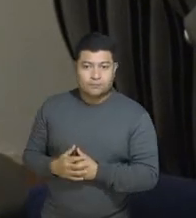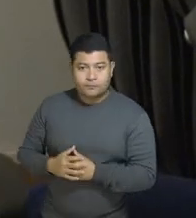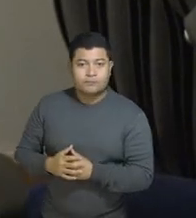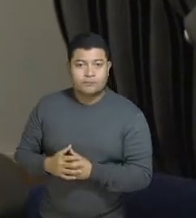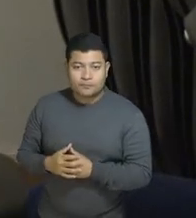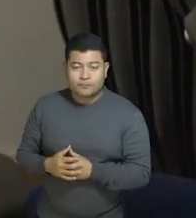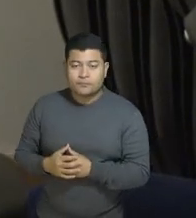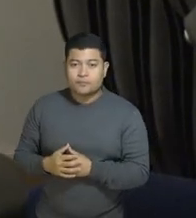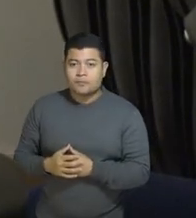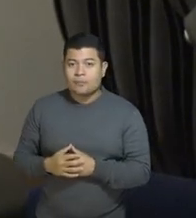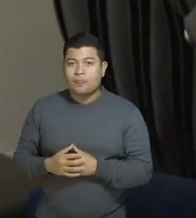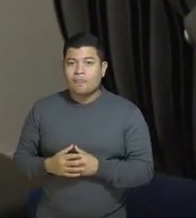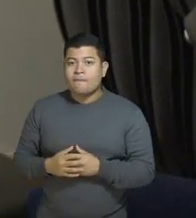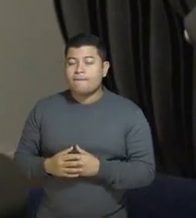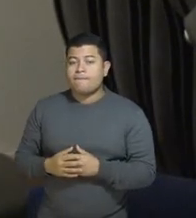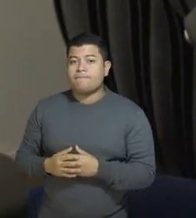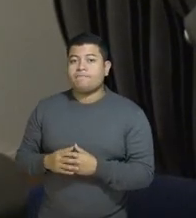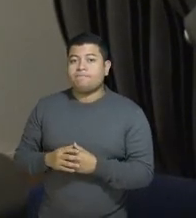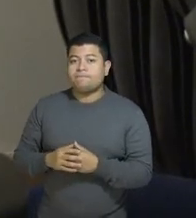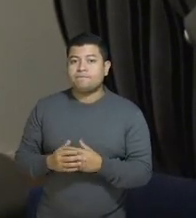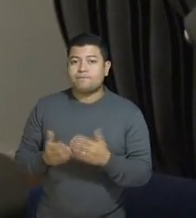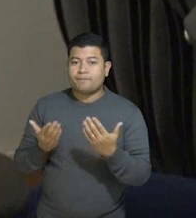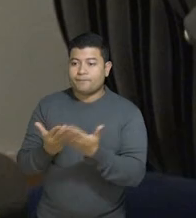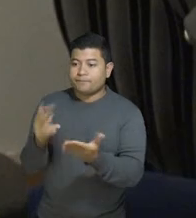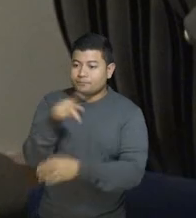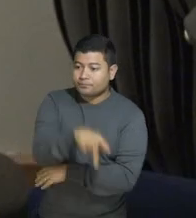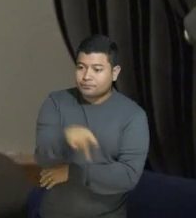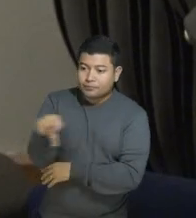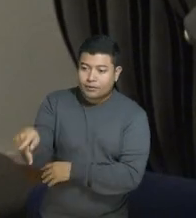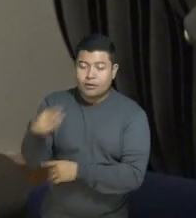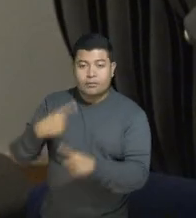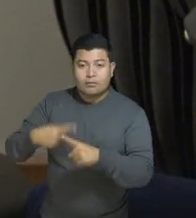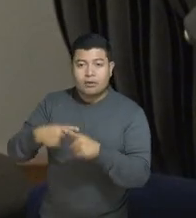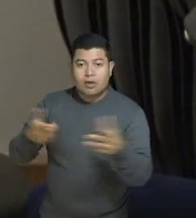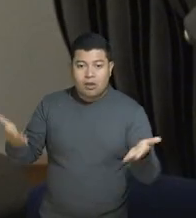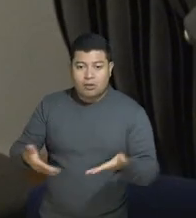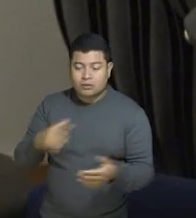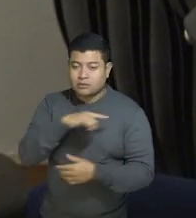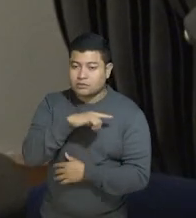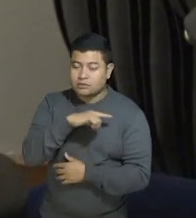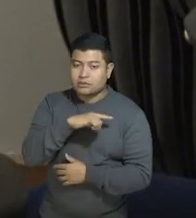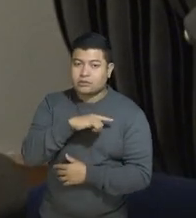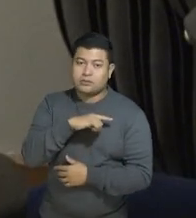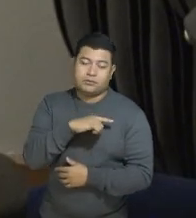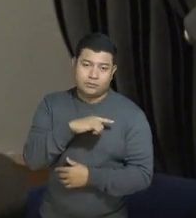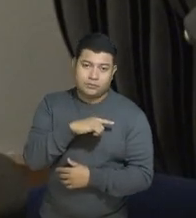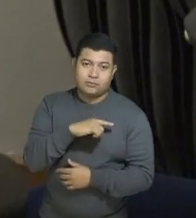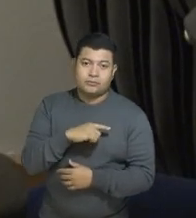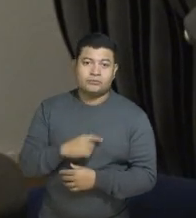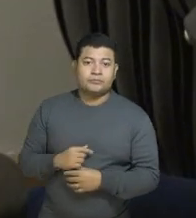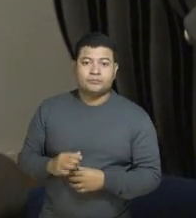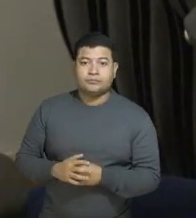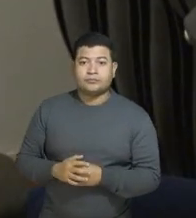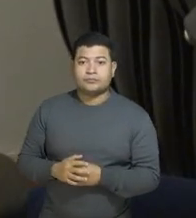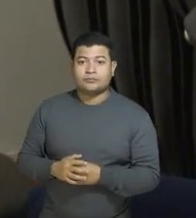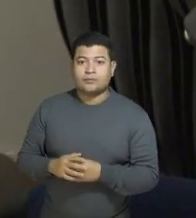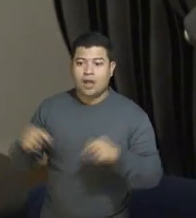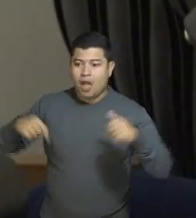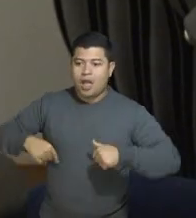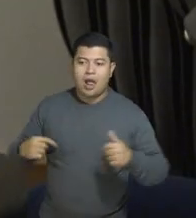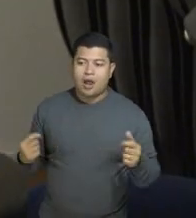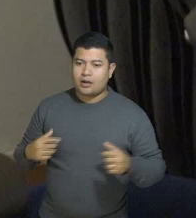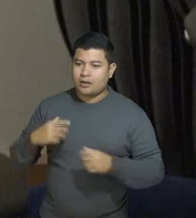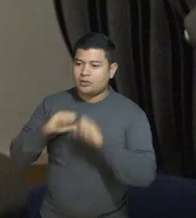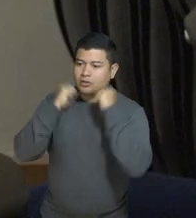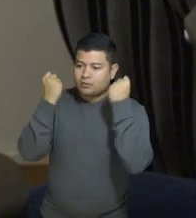forma digital para os professores, porque hoje a gente tem essas possibilidades, né? Então, a gente não terminou aqui,